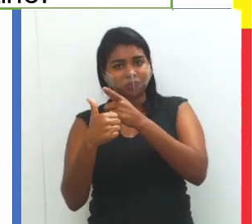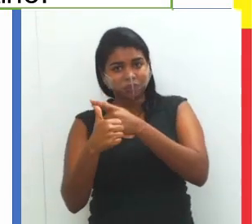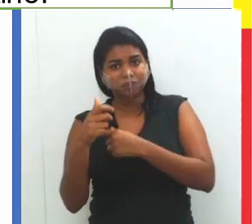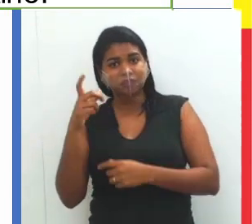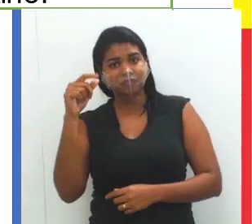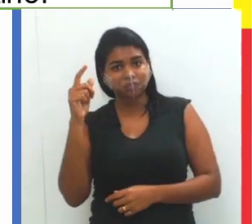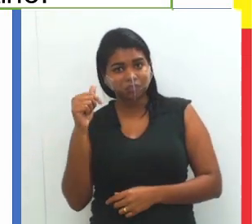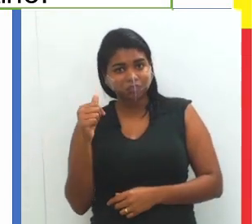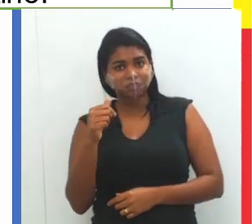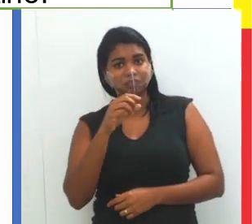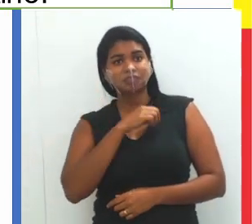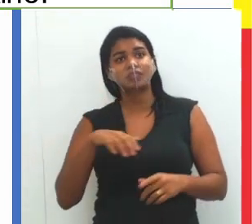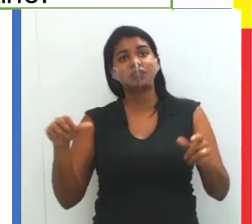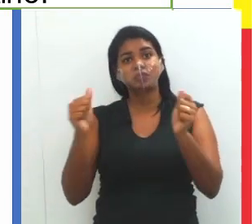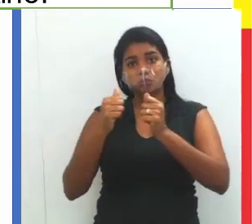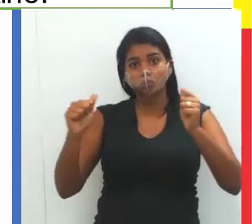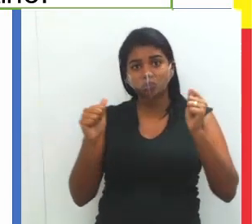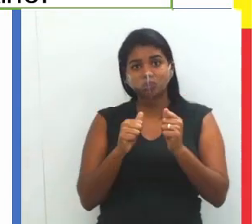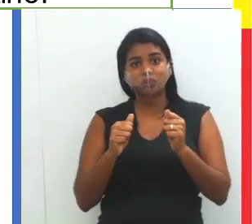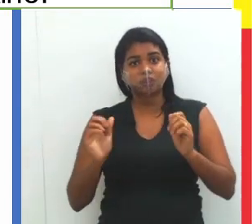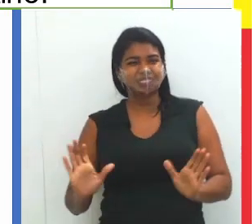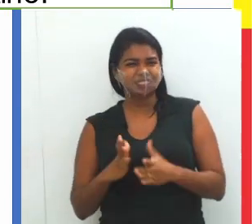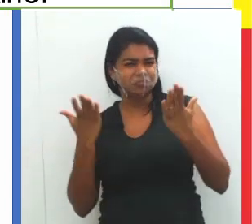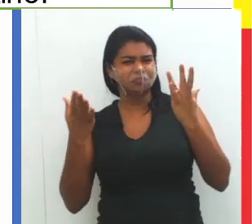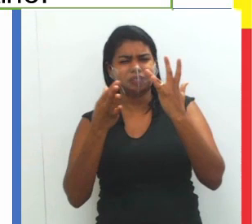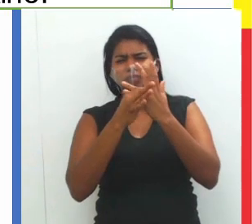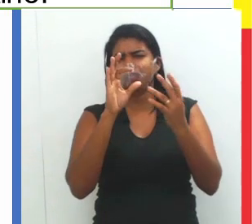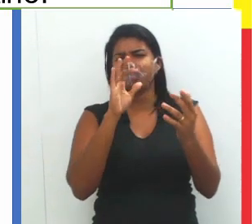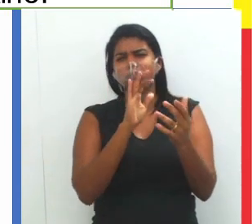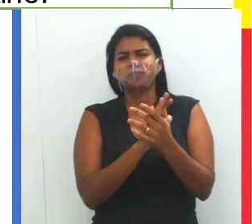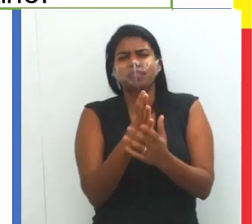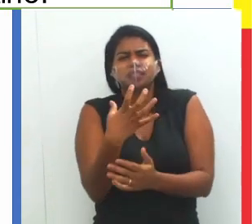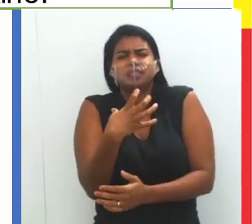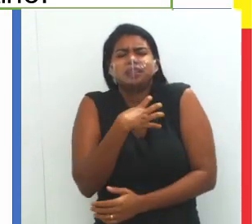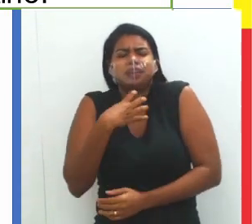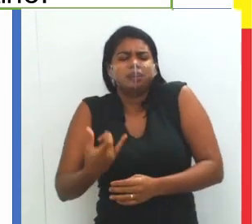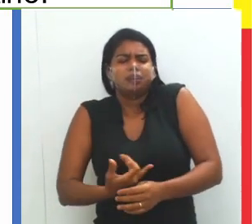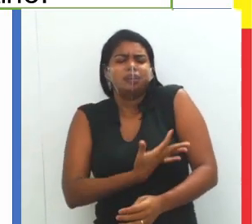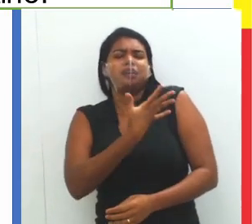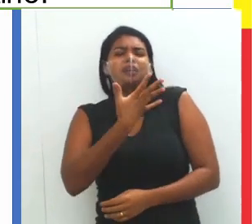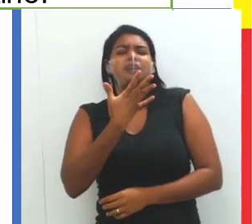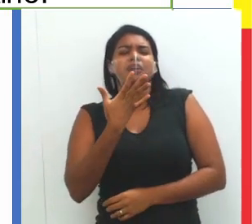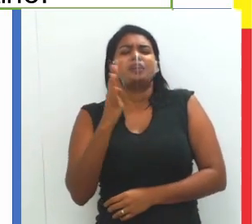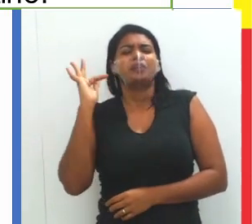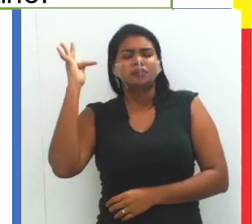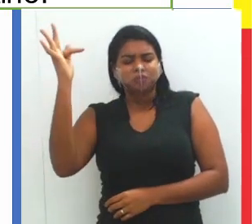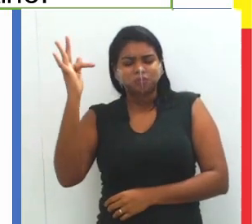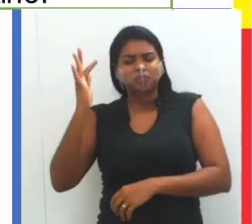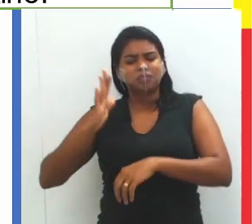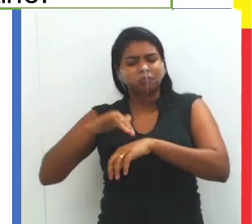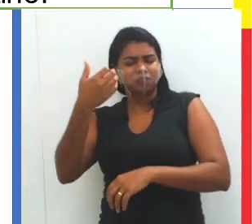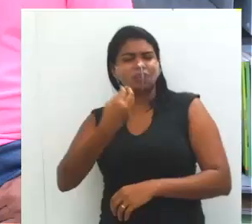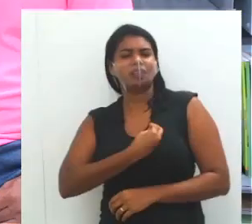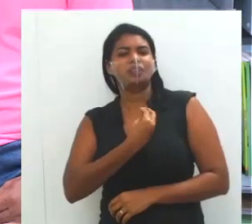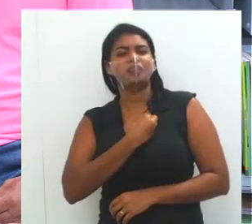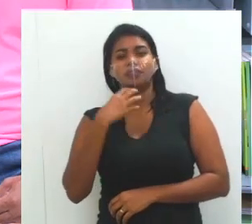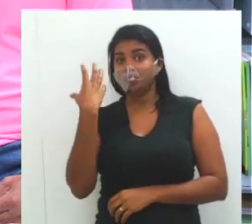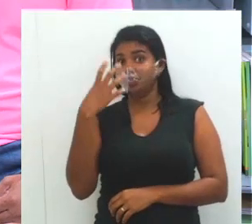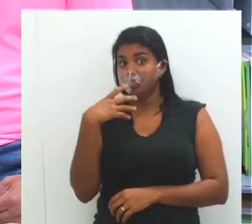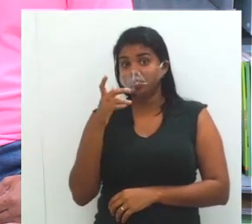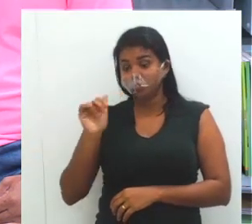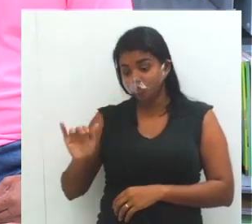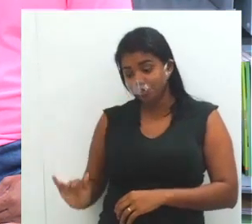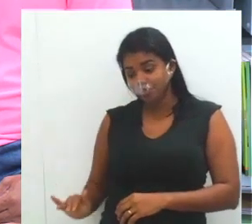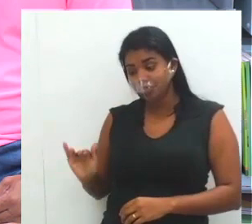dinheiro que ganhou foi tocando em um casamento. Ali sentiu a música, que era o seu destino. Na verdade, você veja o seguinte,